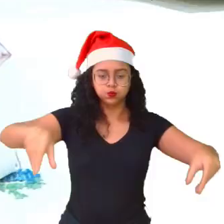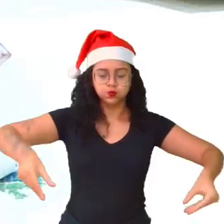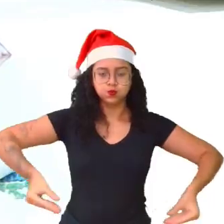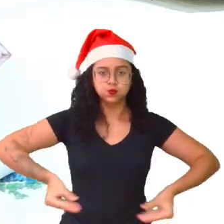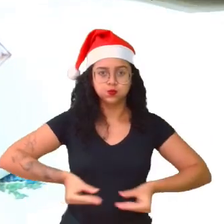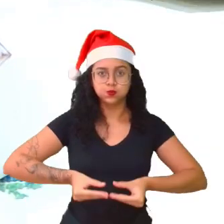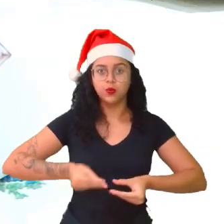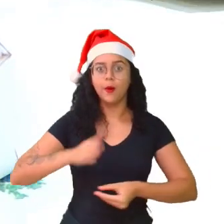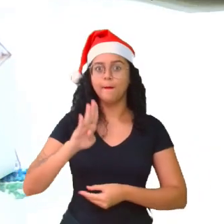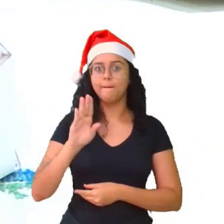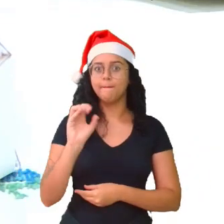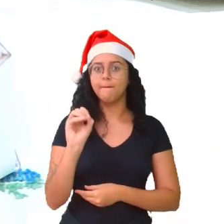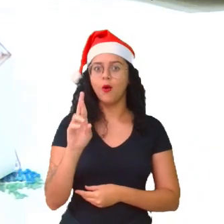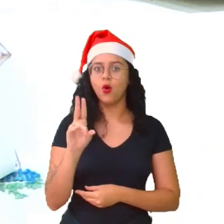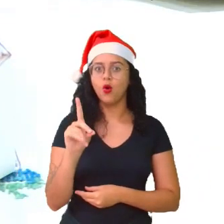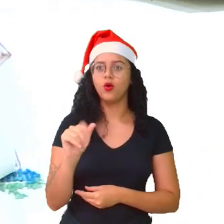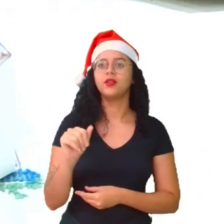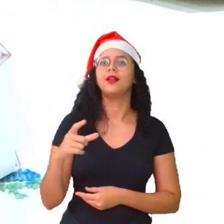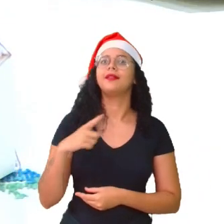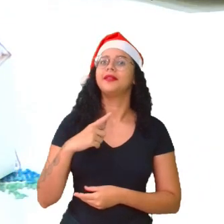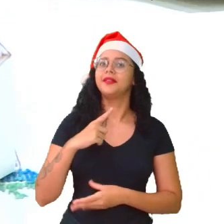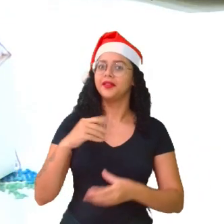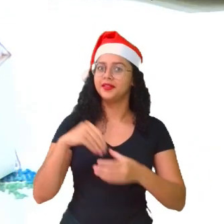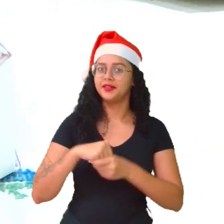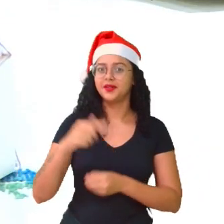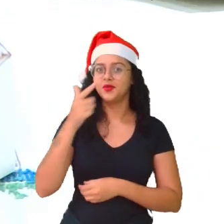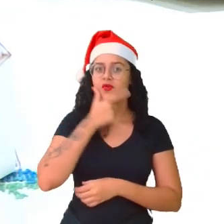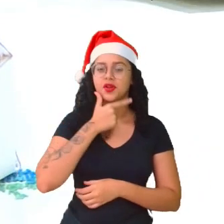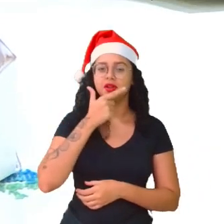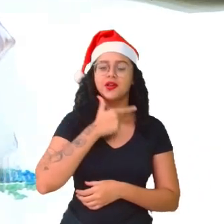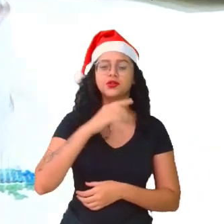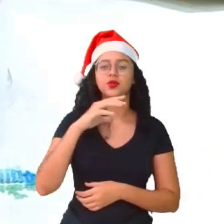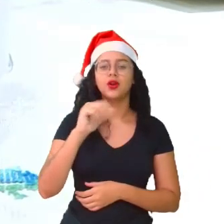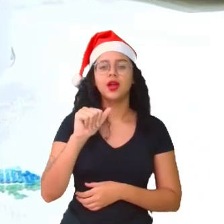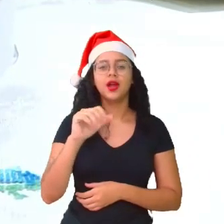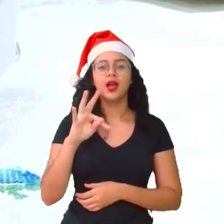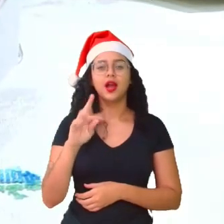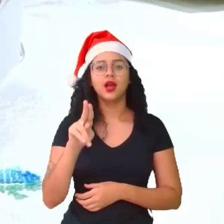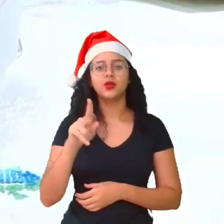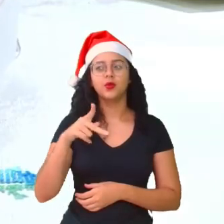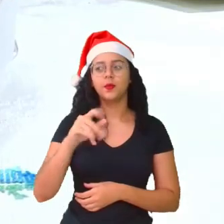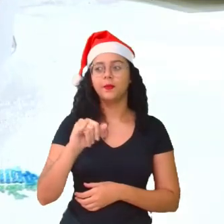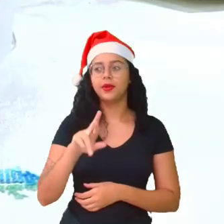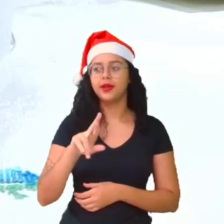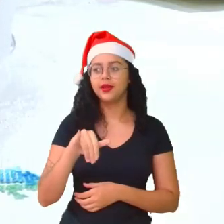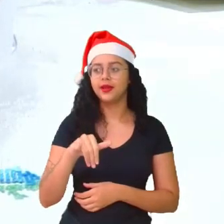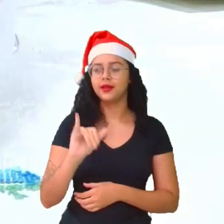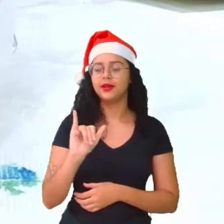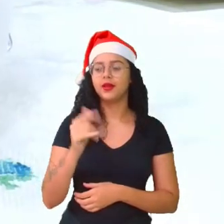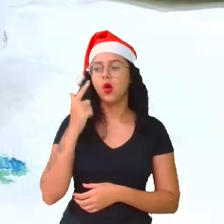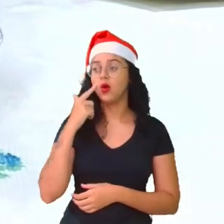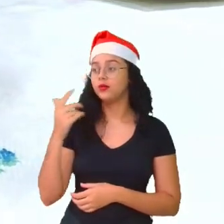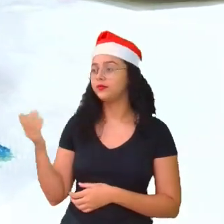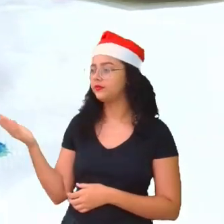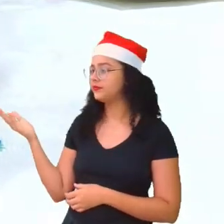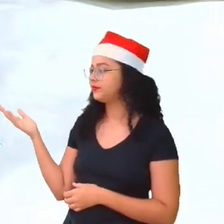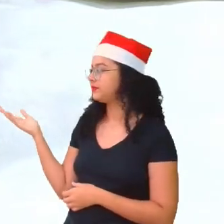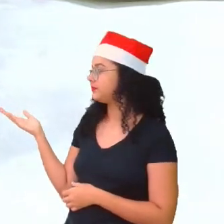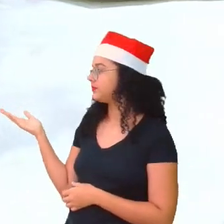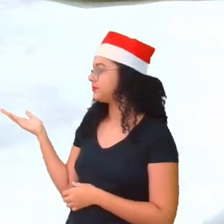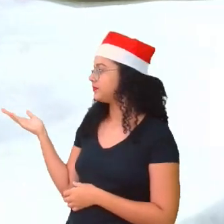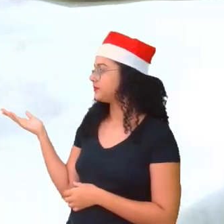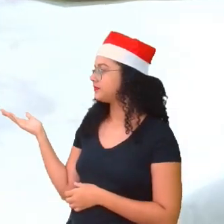catupiry, né, professora? Eita, que delícia! A borda da pizza, você observa, essa parte aqui, gente, ó, da